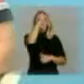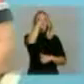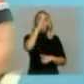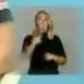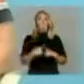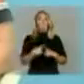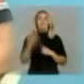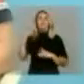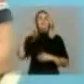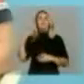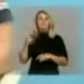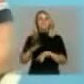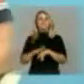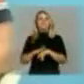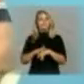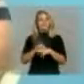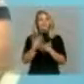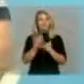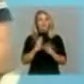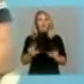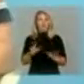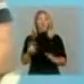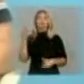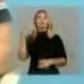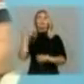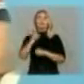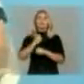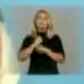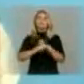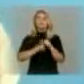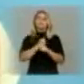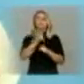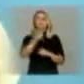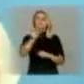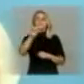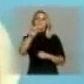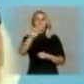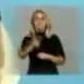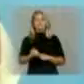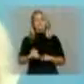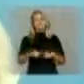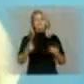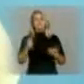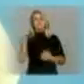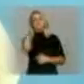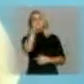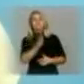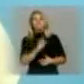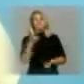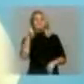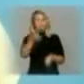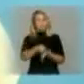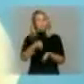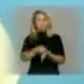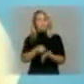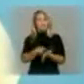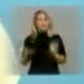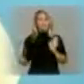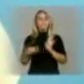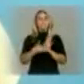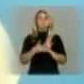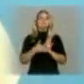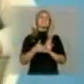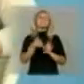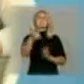década de 40, né? No entanto, o Brasil continuou isolando obrigatoriamente até 62, Por